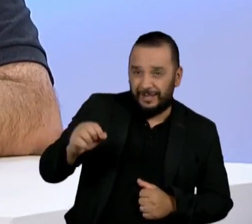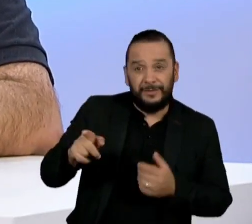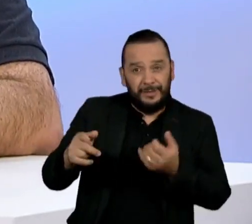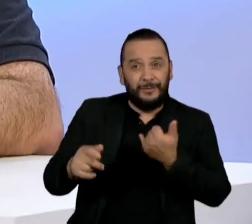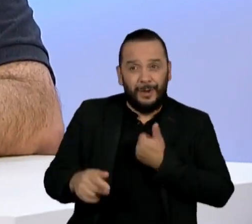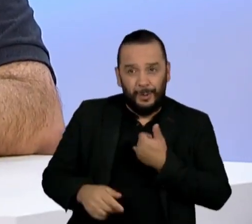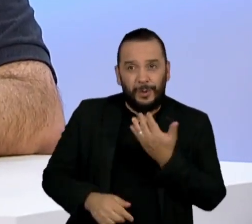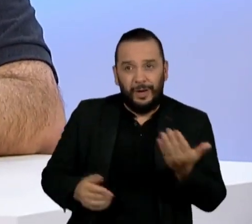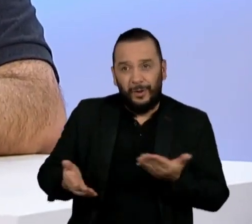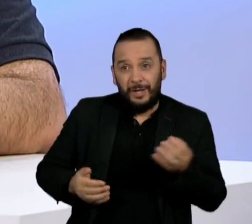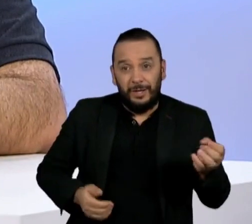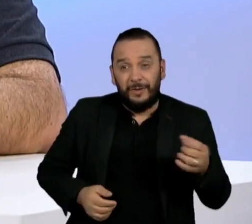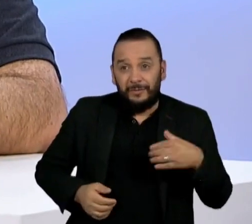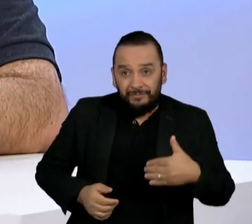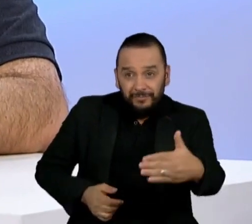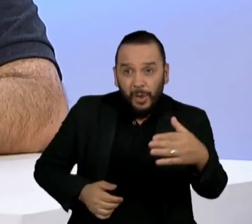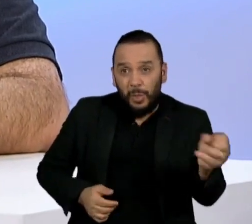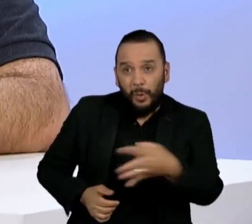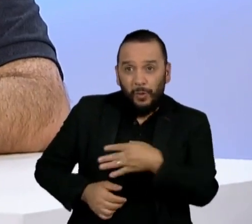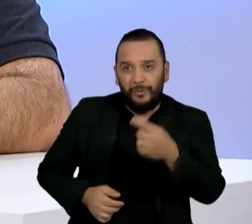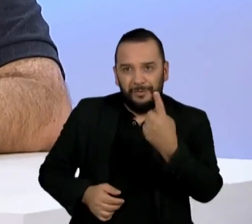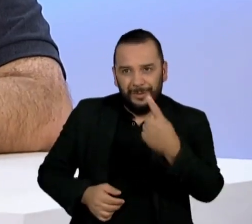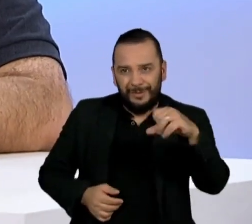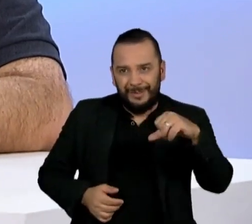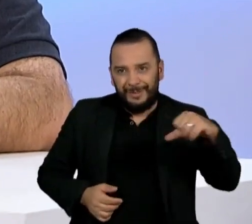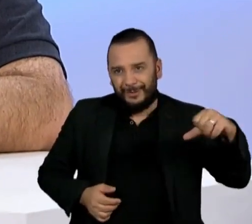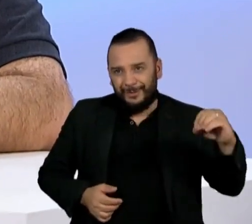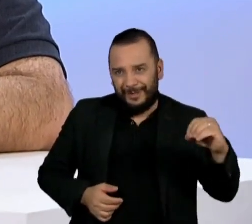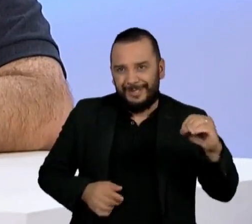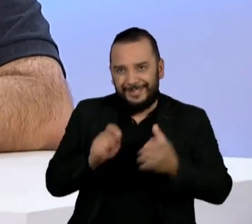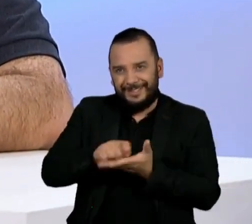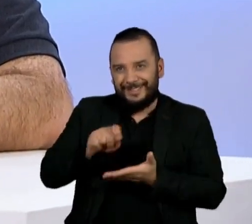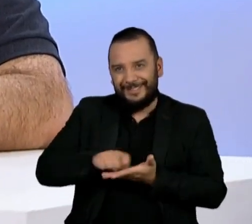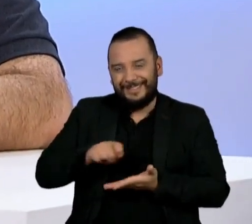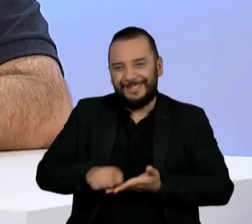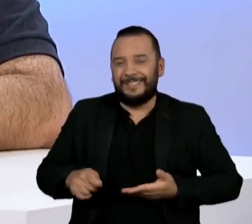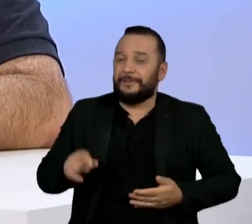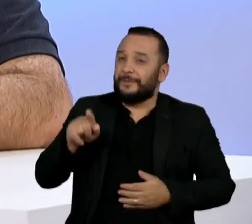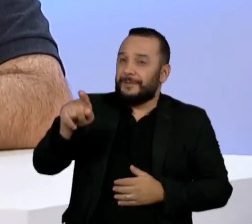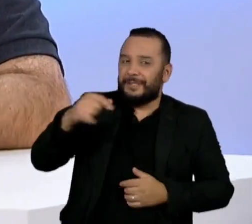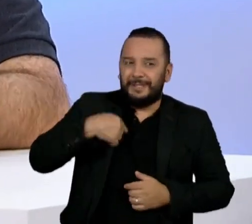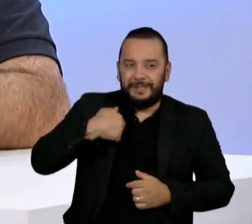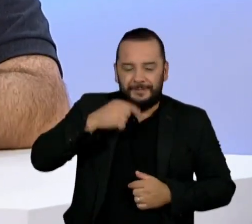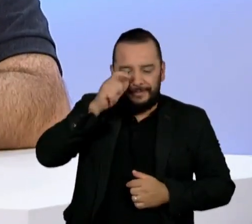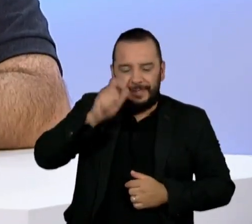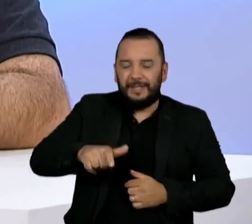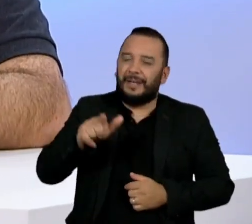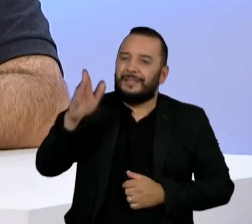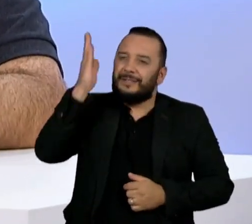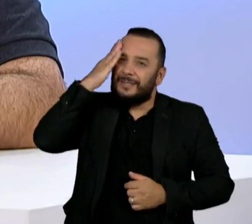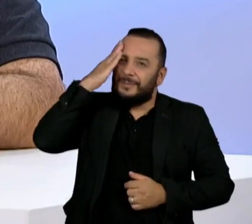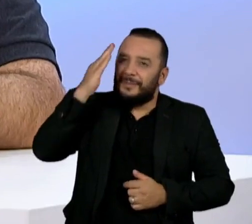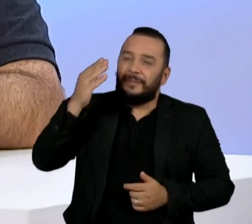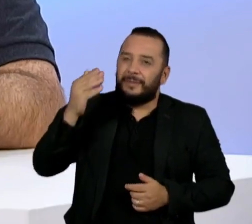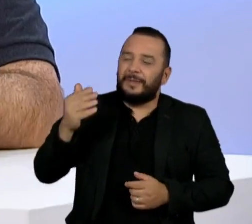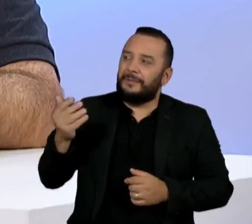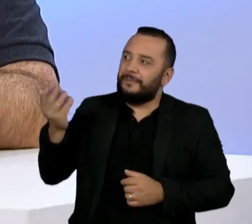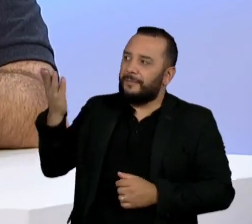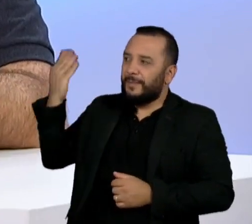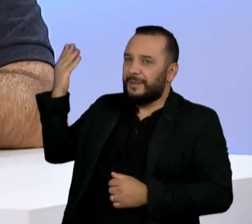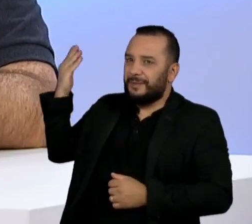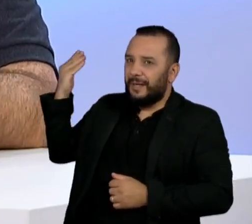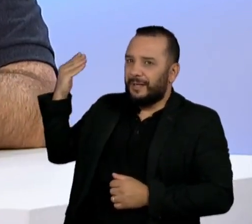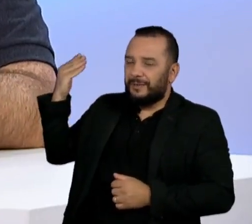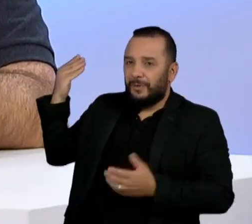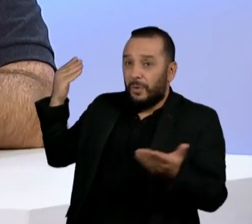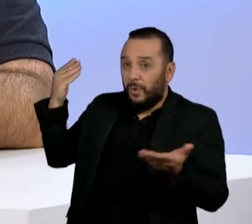90. Eu queria saber, você está mais interessado em saber como o passado é diferente do presente